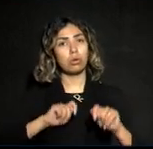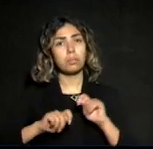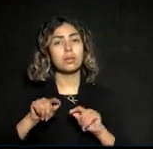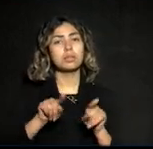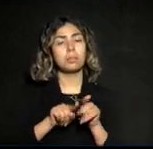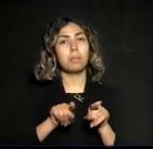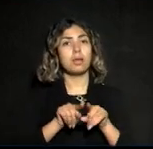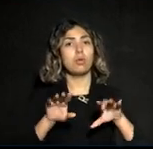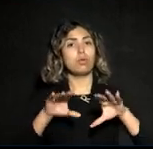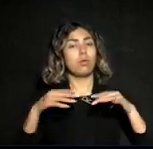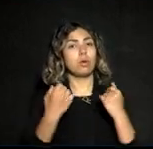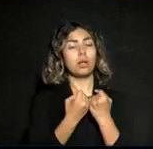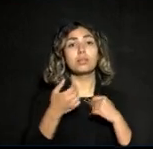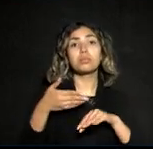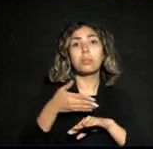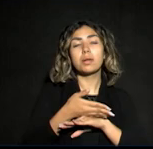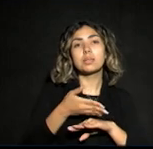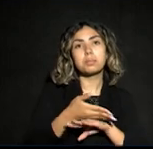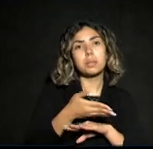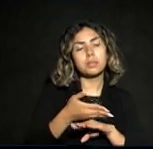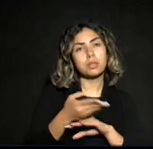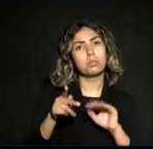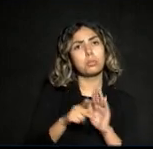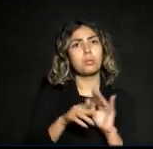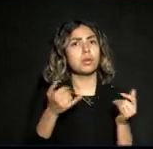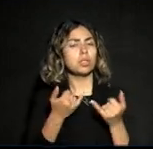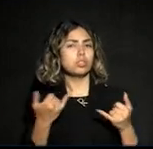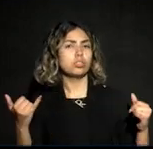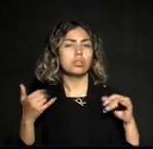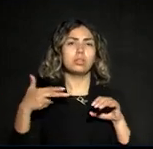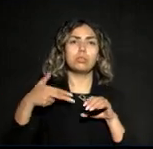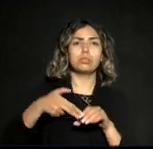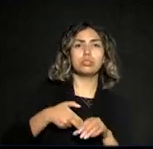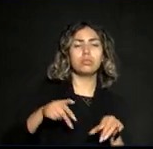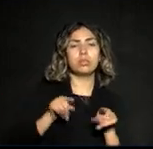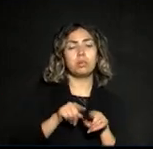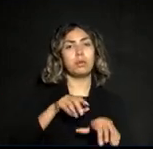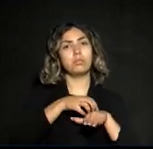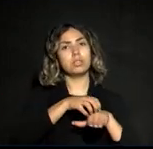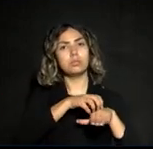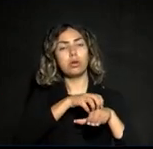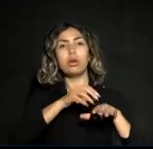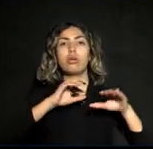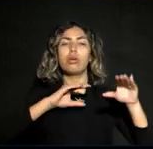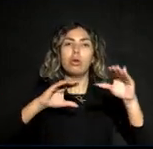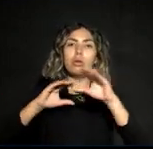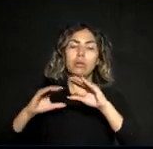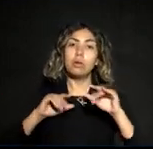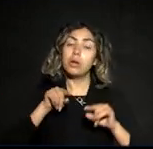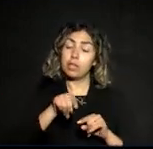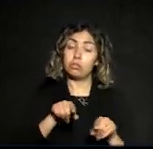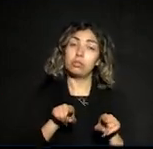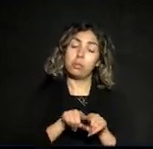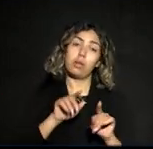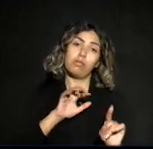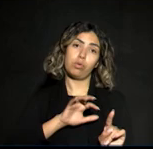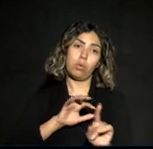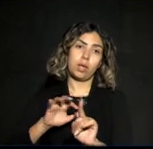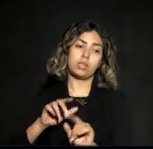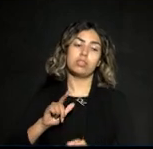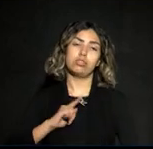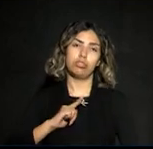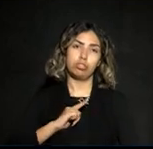participação do congresso da essencialidade da energia do combustível do transporte e das Comunicações influenciaram diretamente início